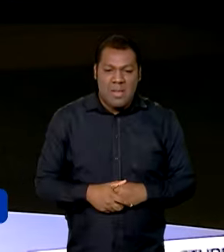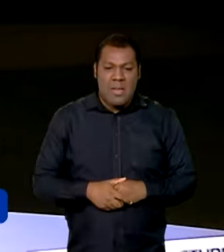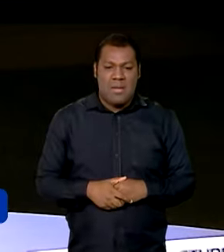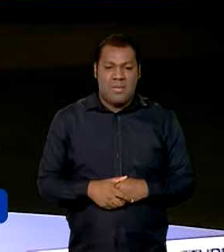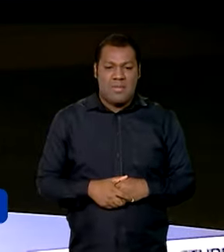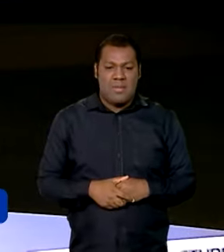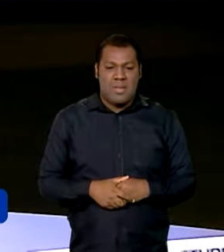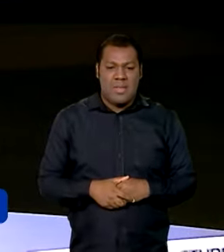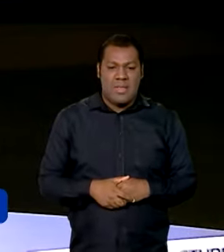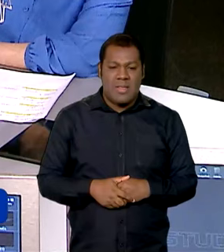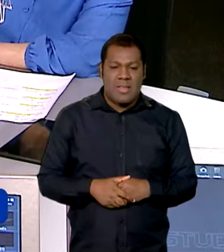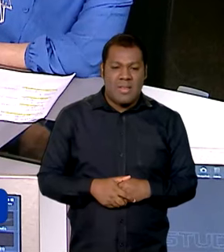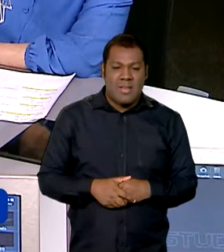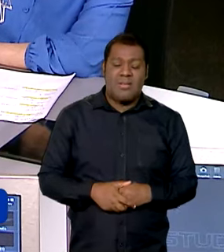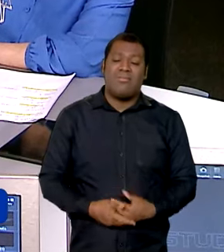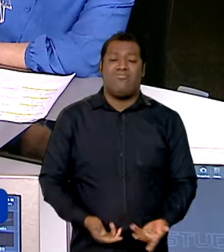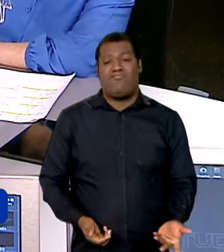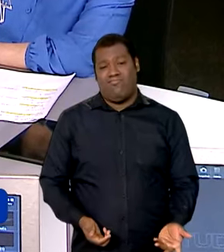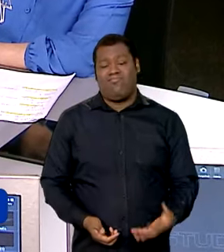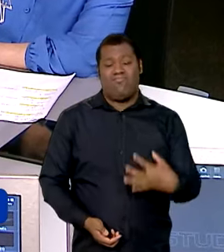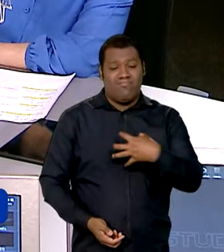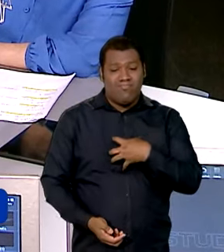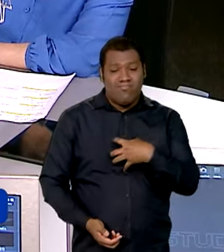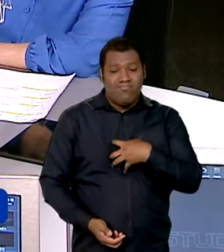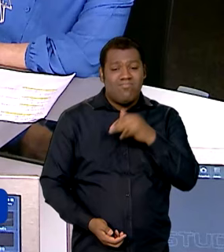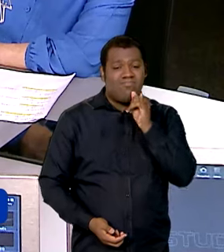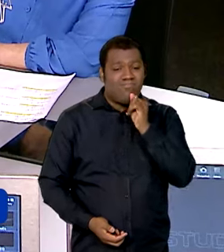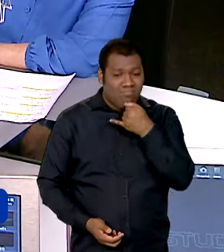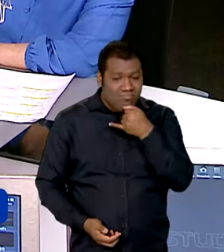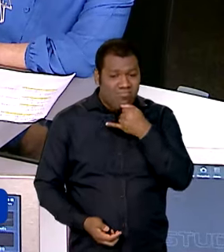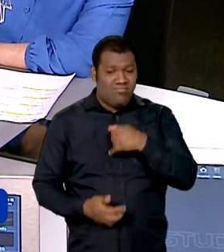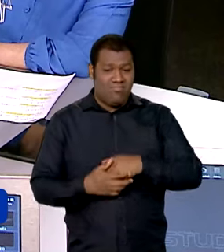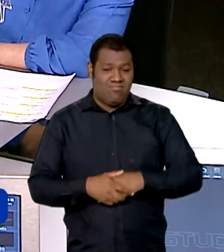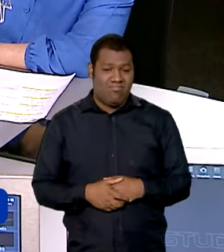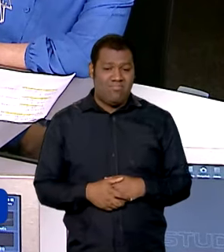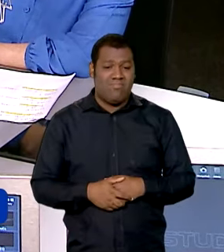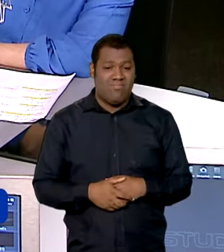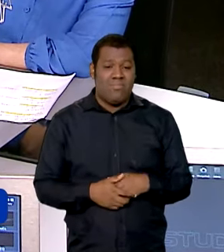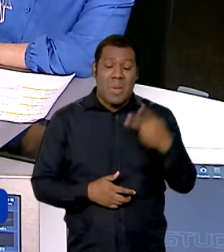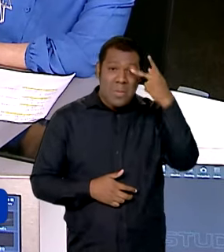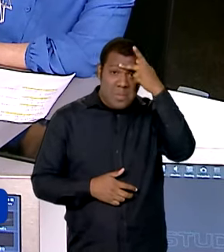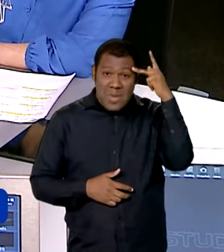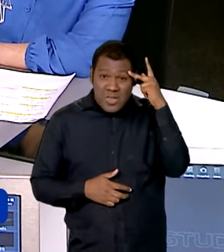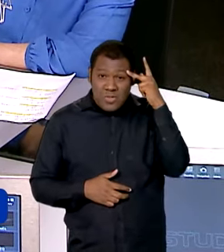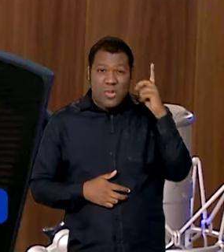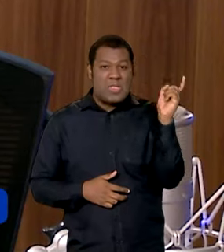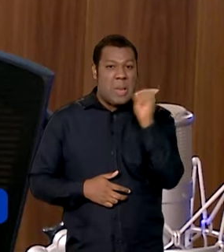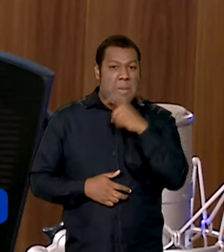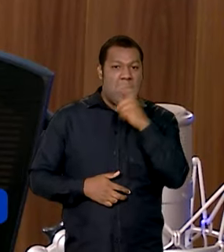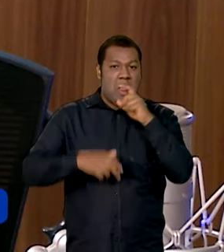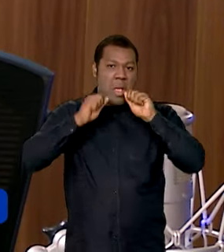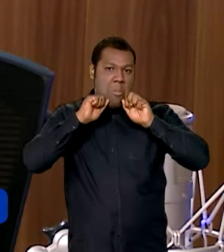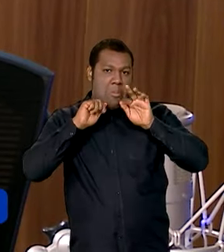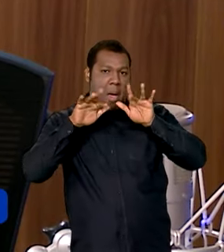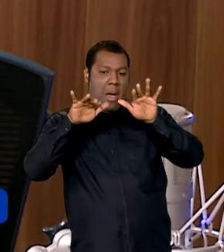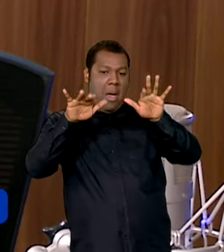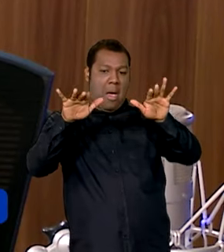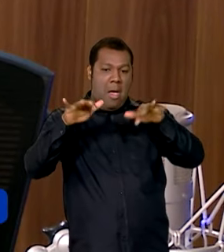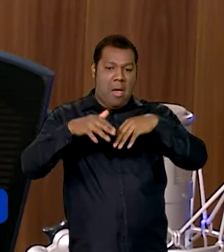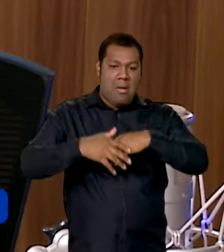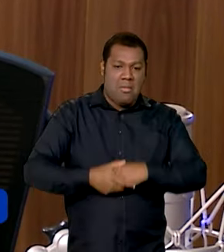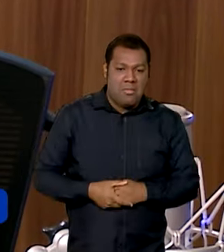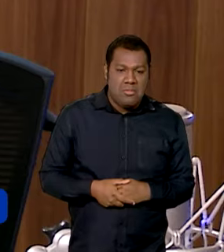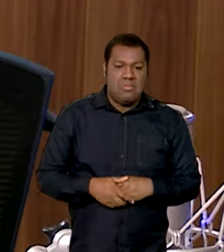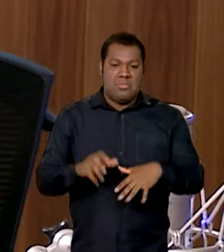é isso é lamentável né porque as pessoas na verdade quem quem espalha notícia falsa né quem espalha